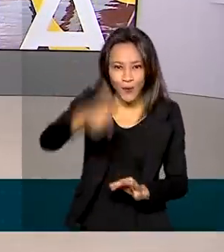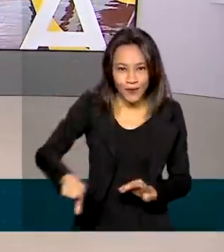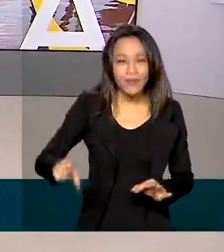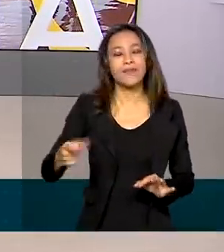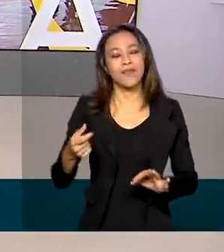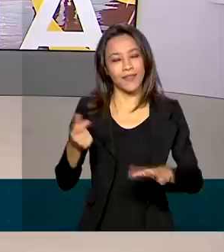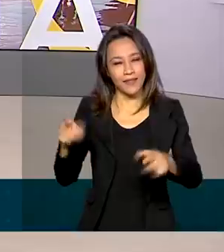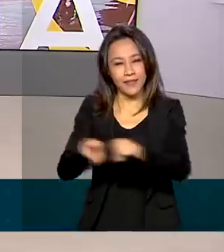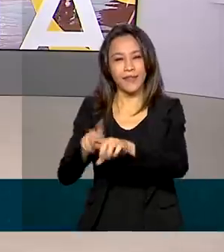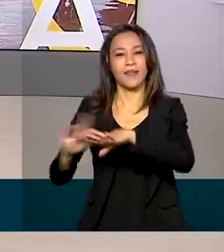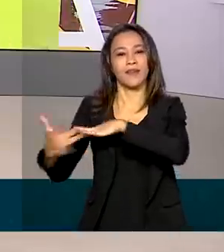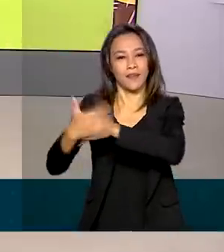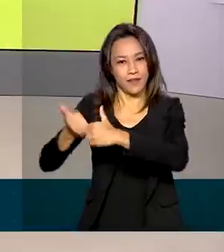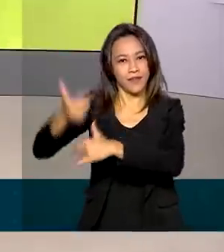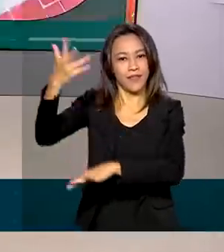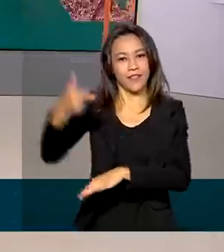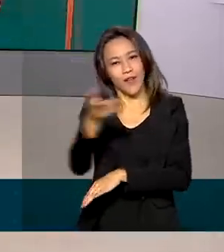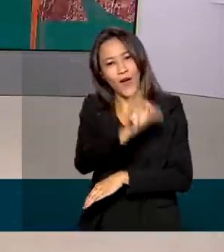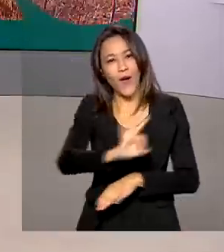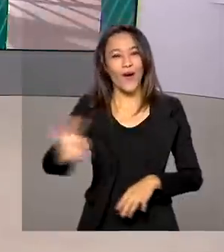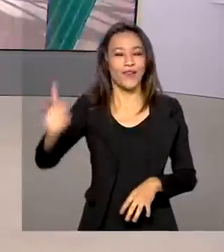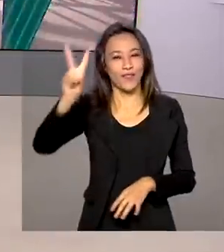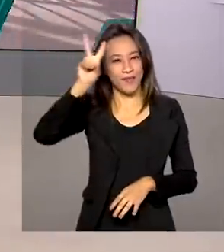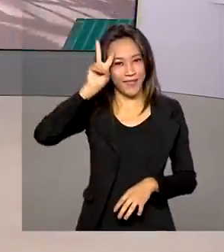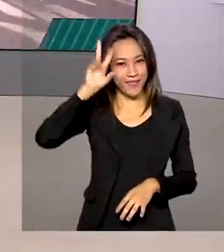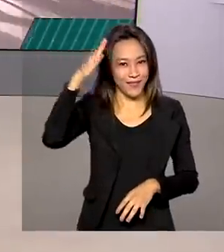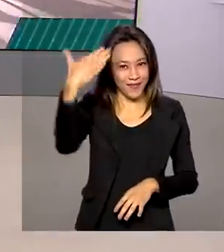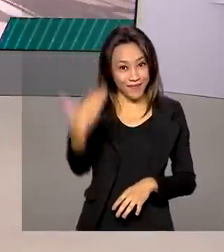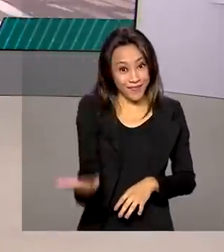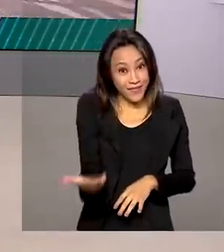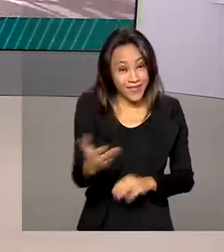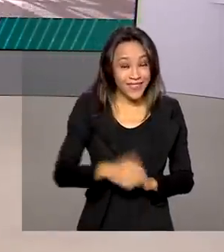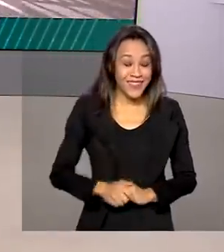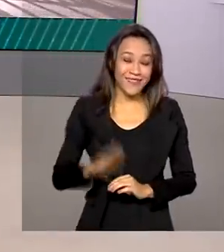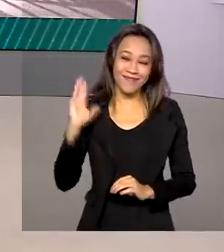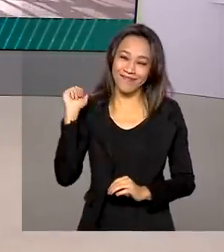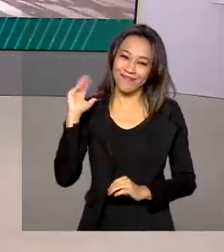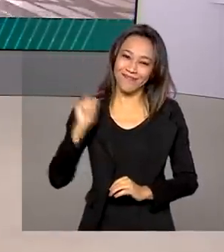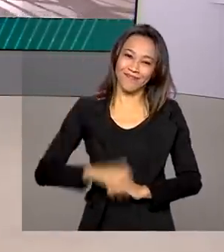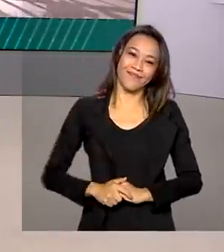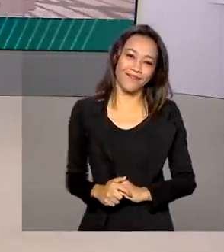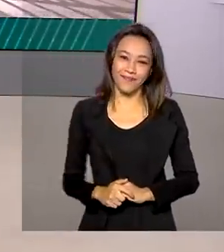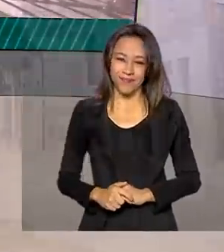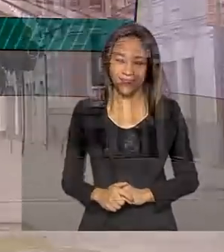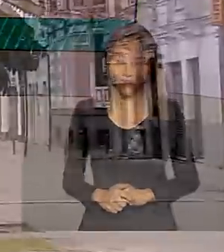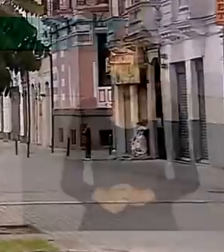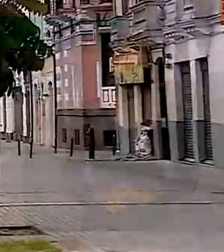nossas redes sociais. Uma ótima segunda-feira para você. Tchau, tchau.